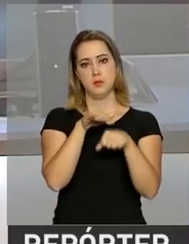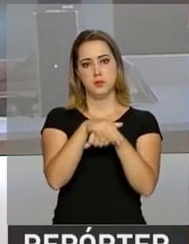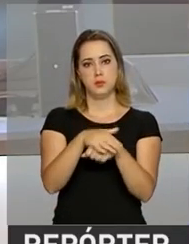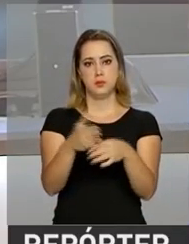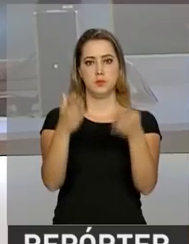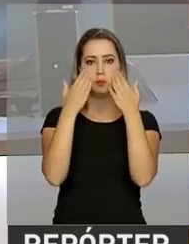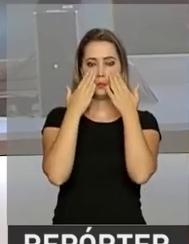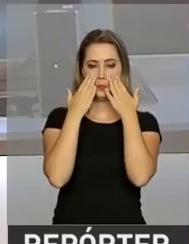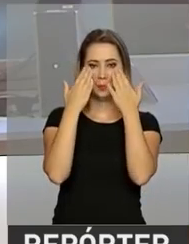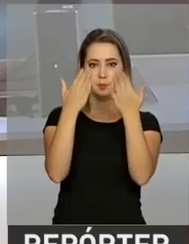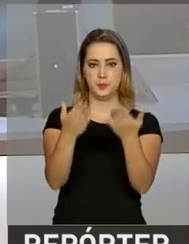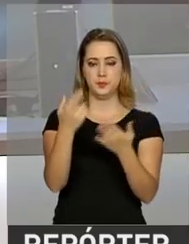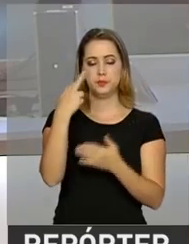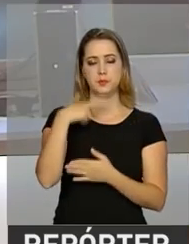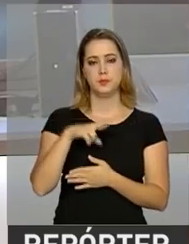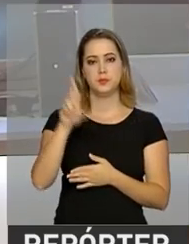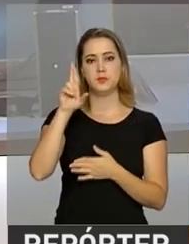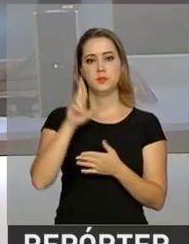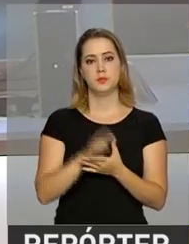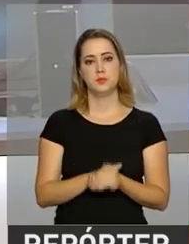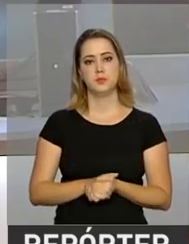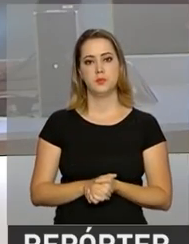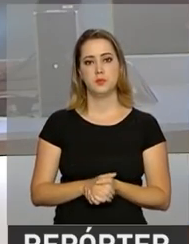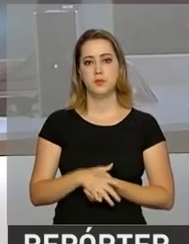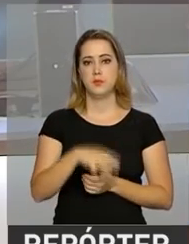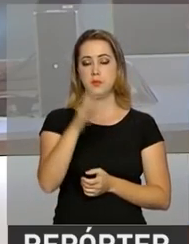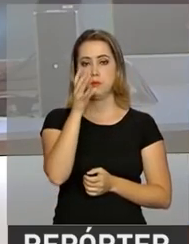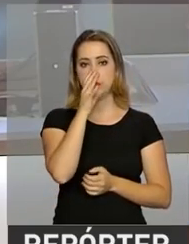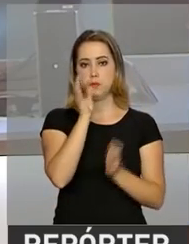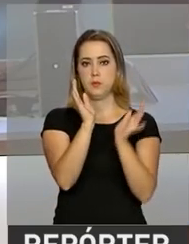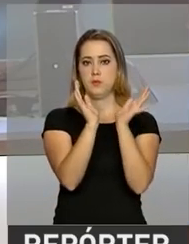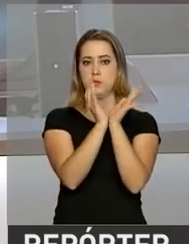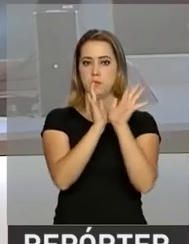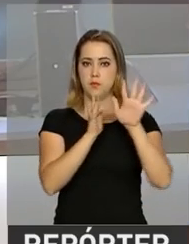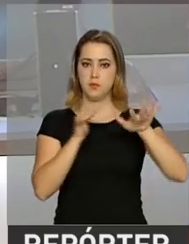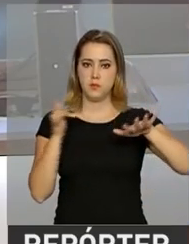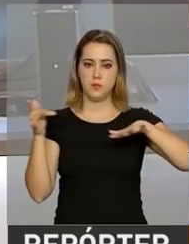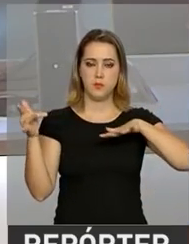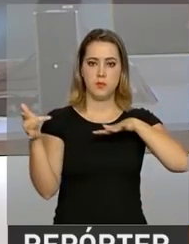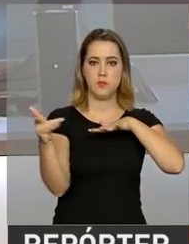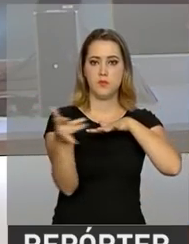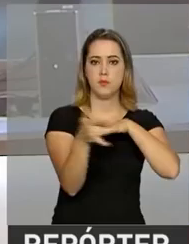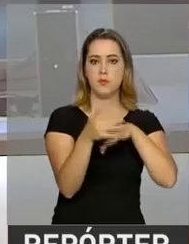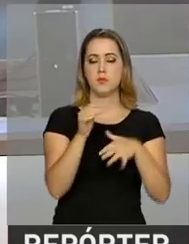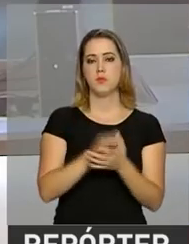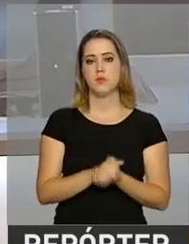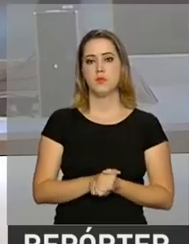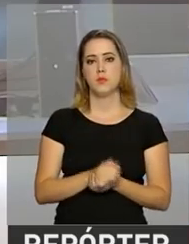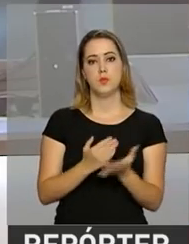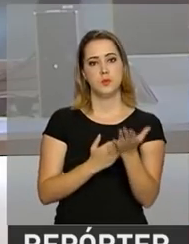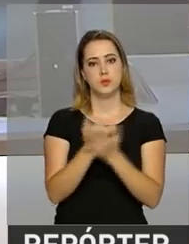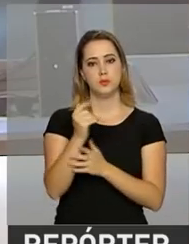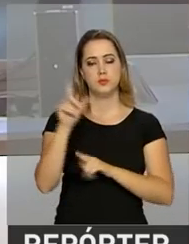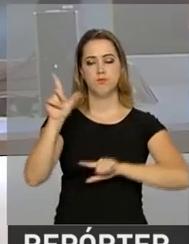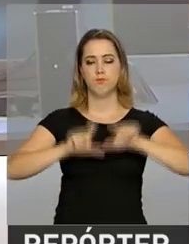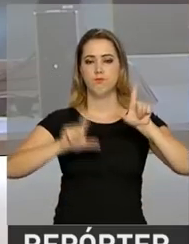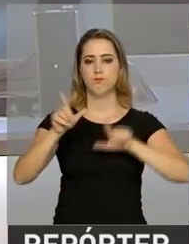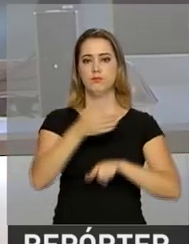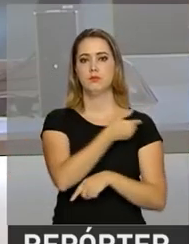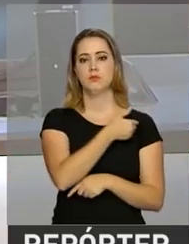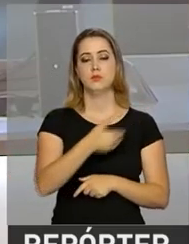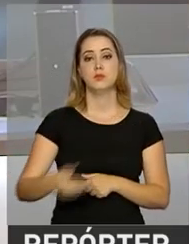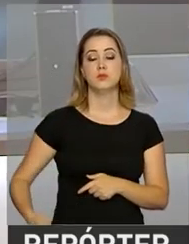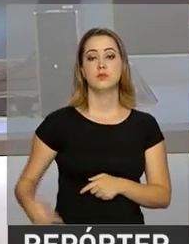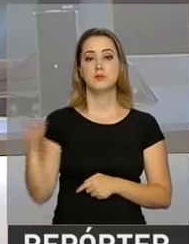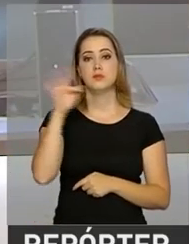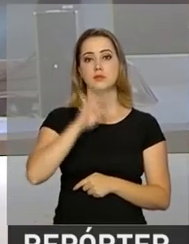7 da noite na próxima edição do repórter NBR acompanhe as novidades também Pelas nossas redes sociais e continue com a gente aqui